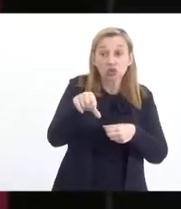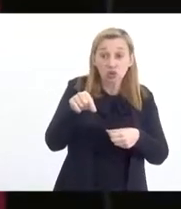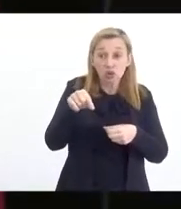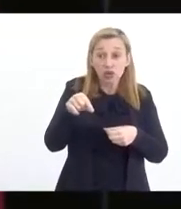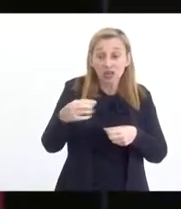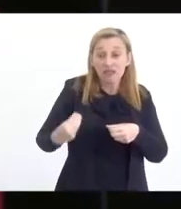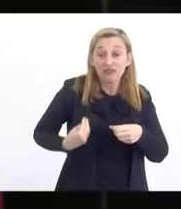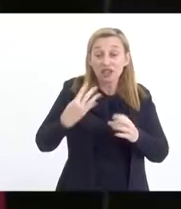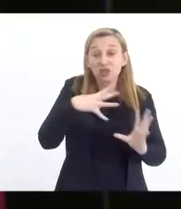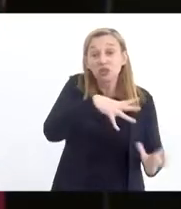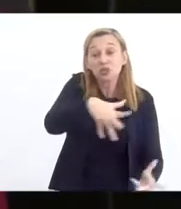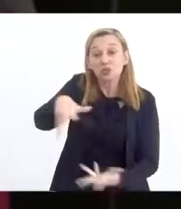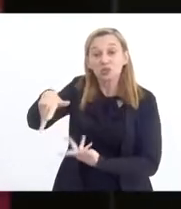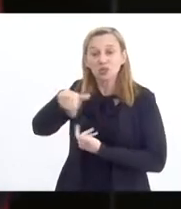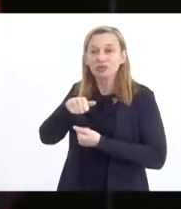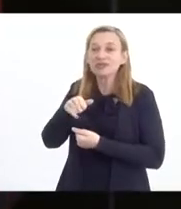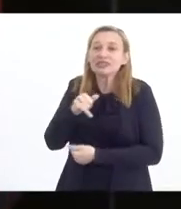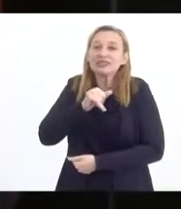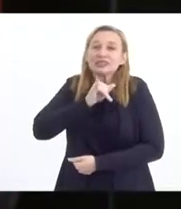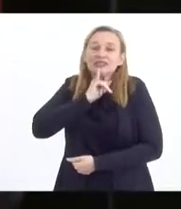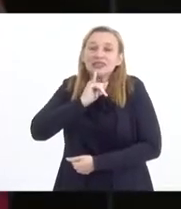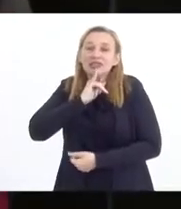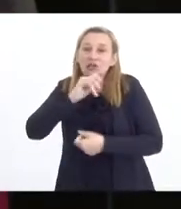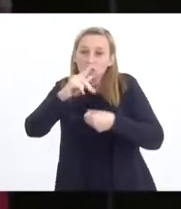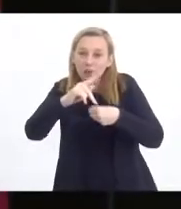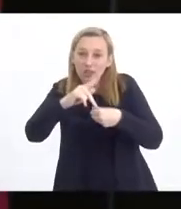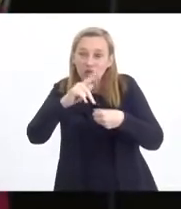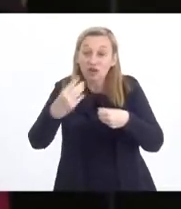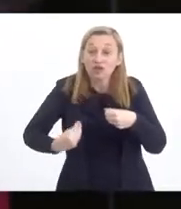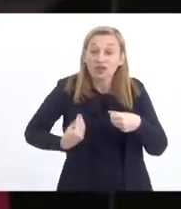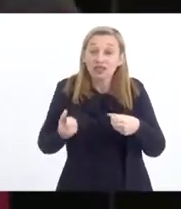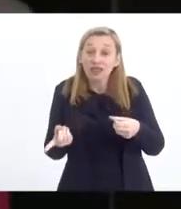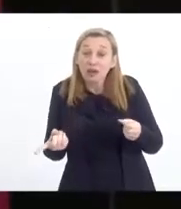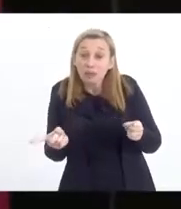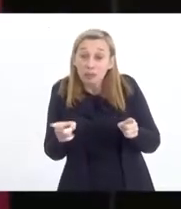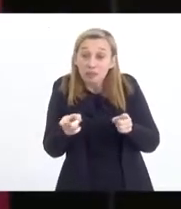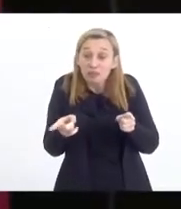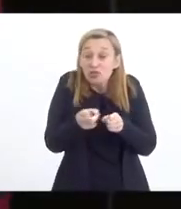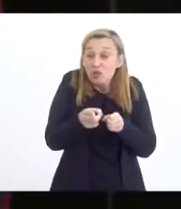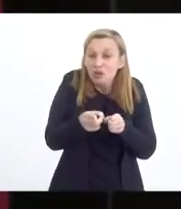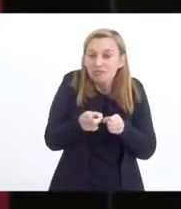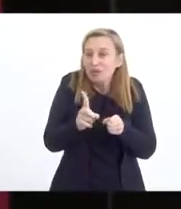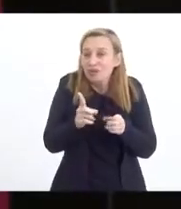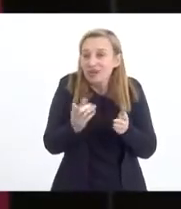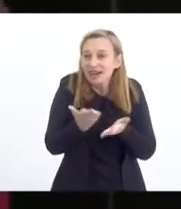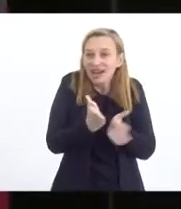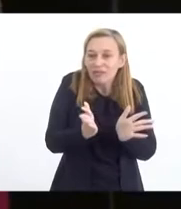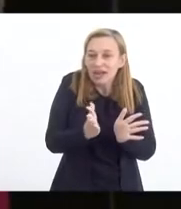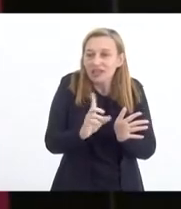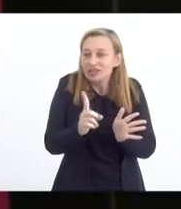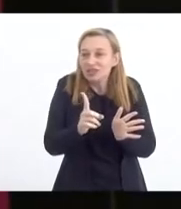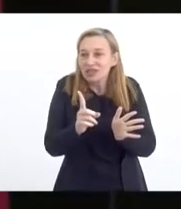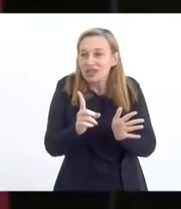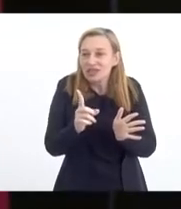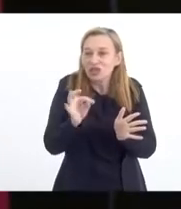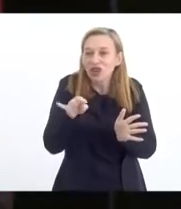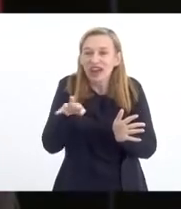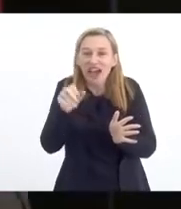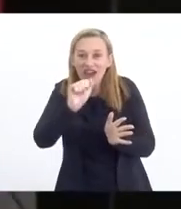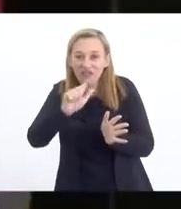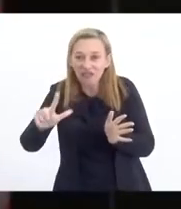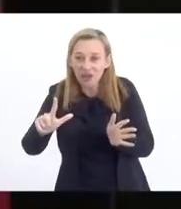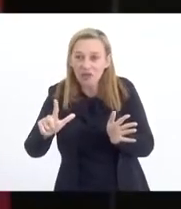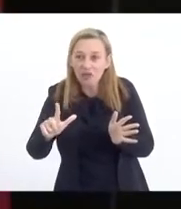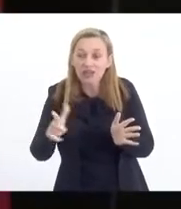no planeta. E, infelizmente, o petróleo ele tem vida curta, não porque vai acabar, mas que não vai ser tolerável. Nós vamos